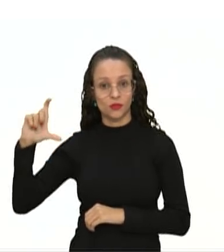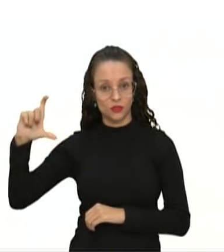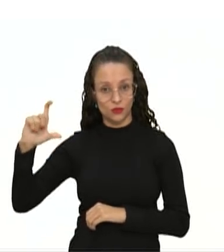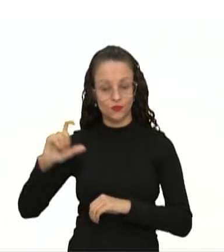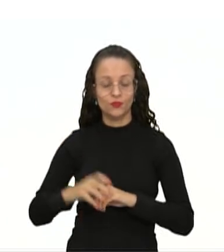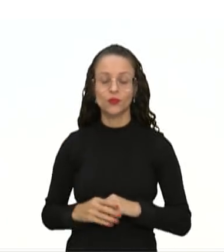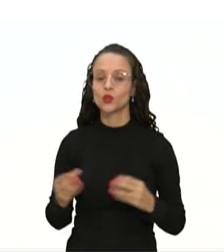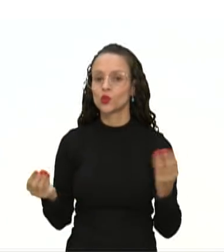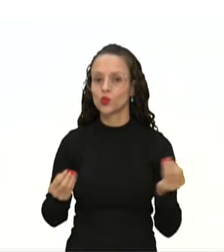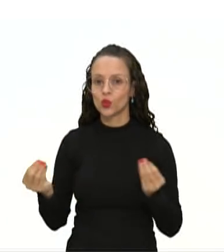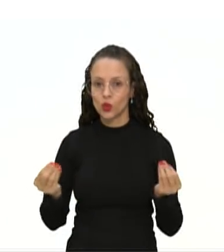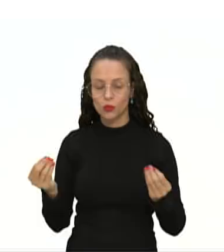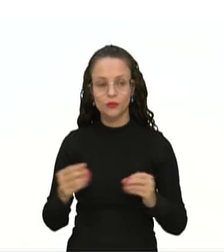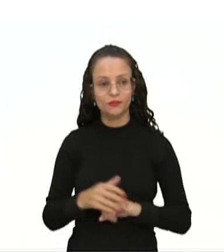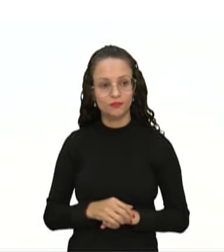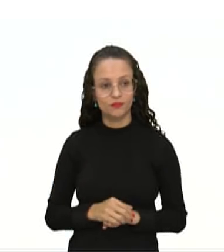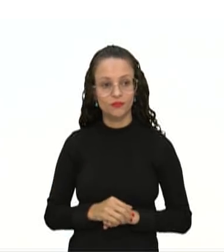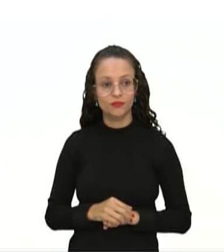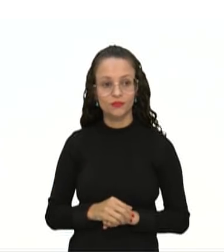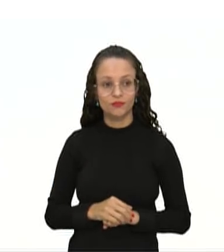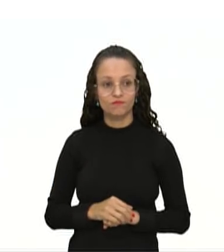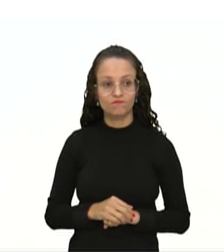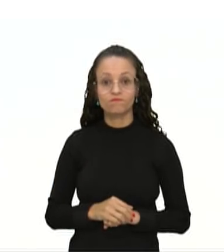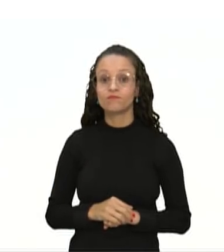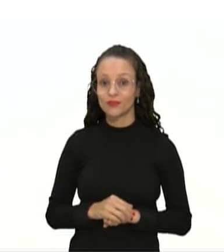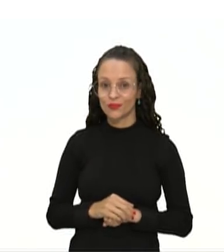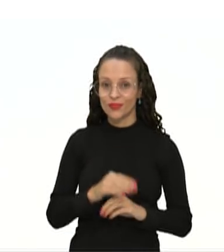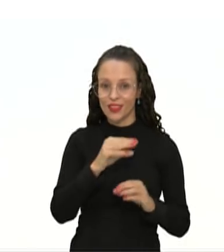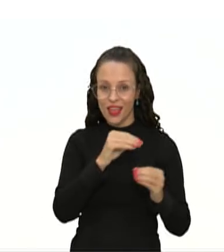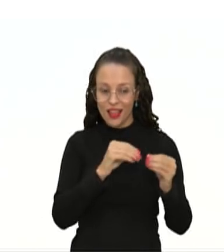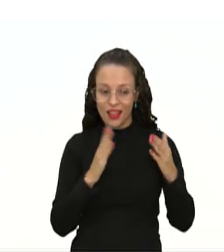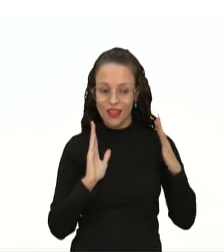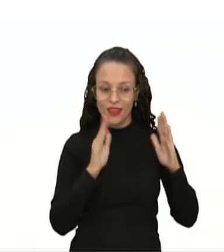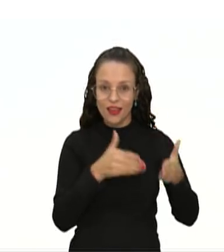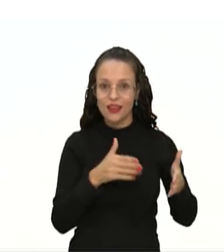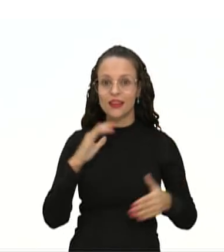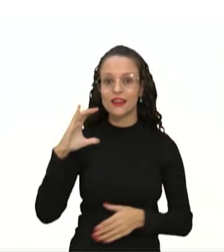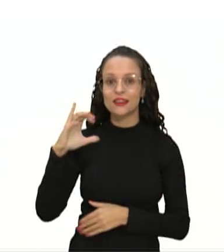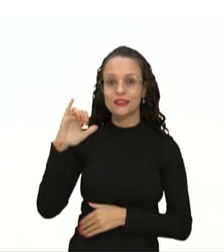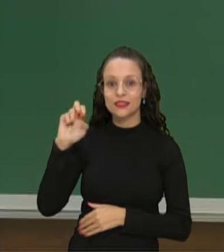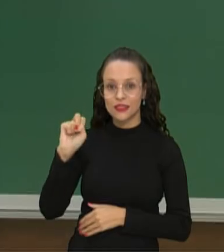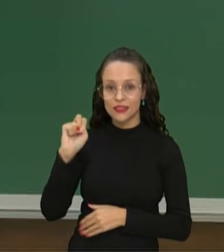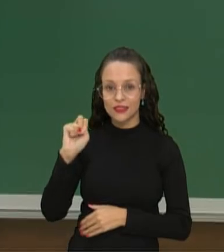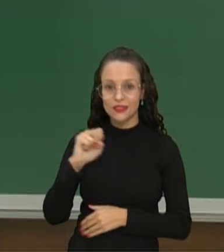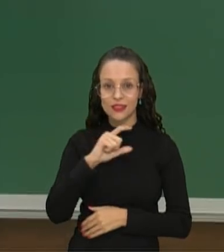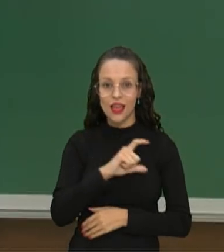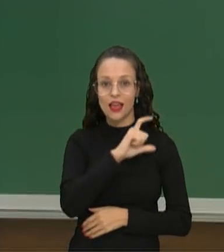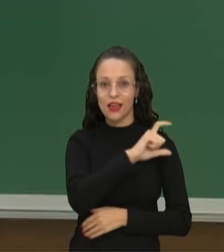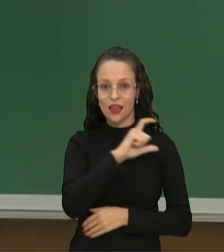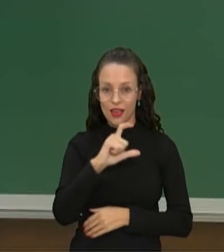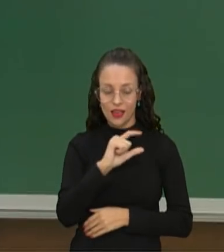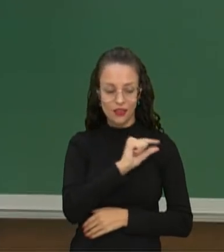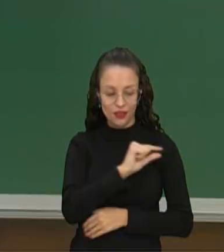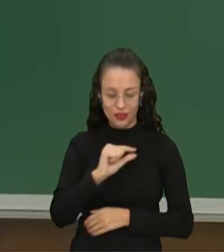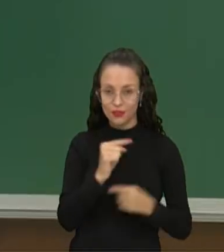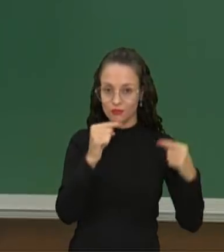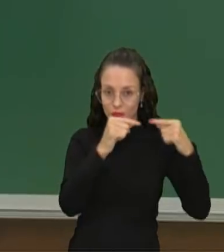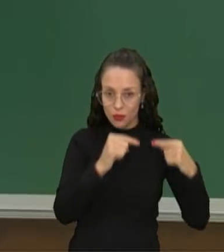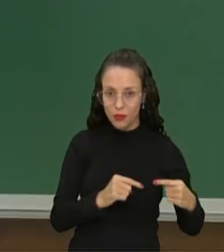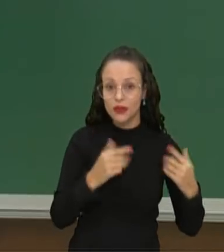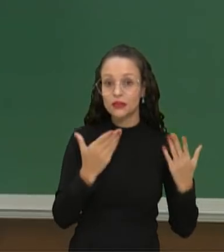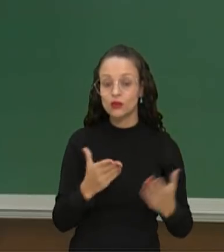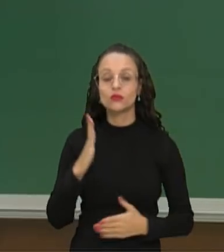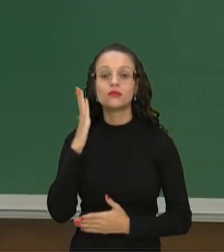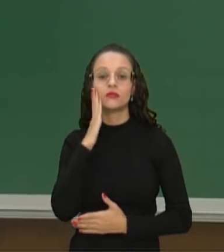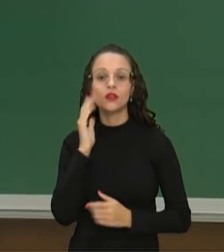Como é que eu sei isso? Ó, ele está dizendo para você que está no arranjo cis. Lembra que o arranjo cis era o dominante com dominante, recessivo com recessivo? Então,